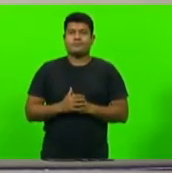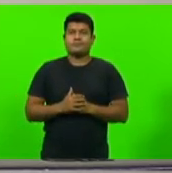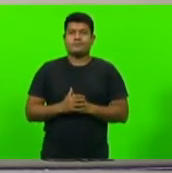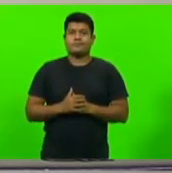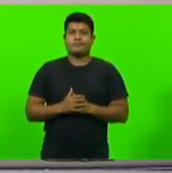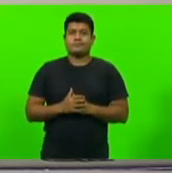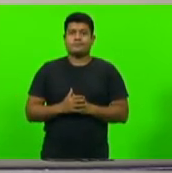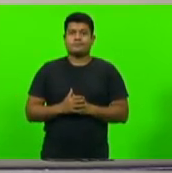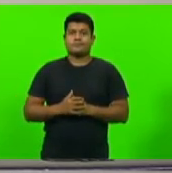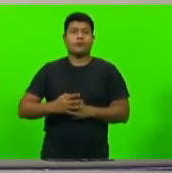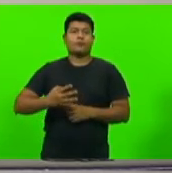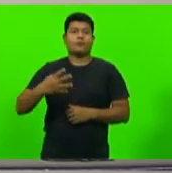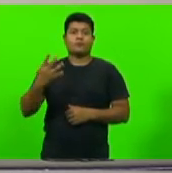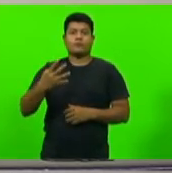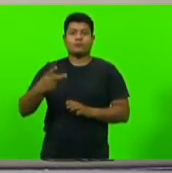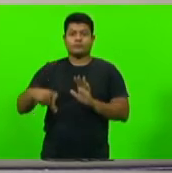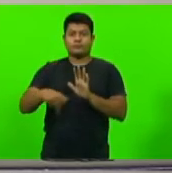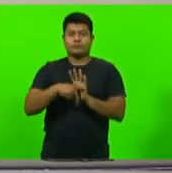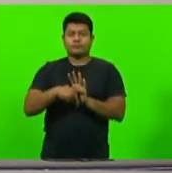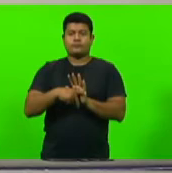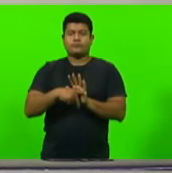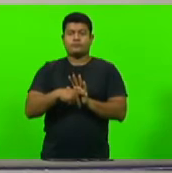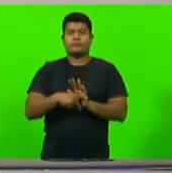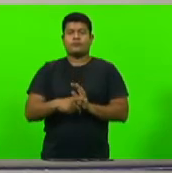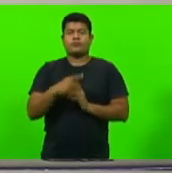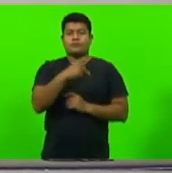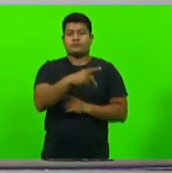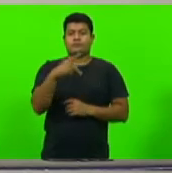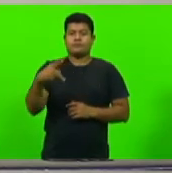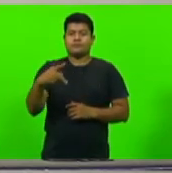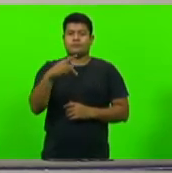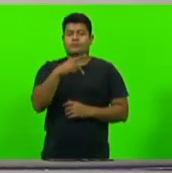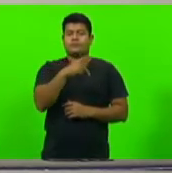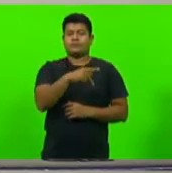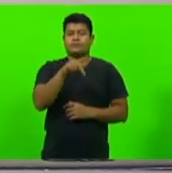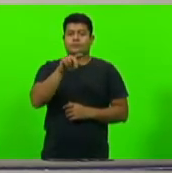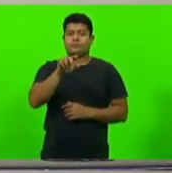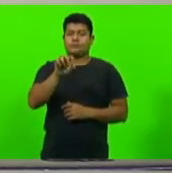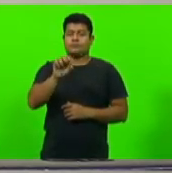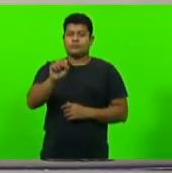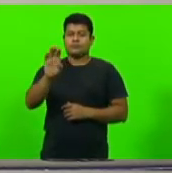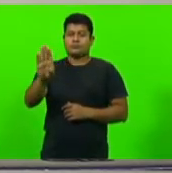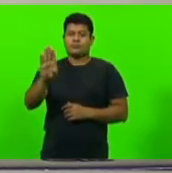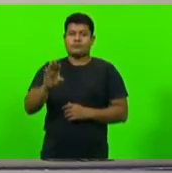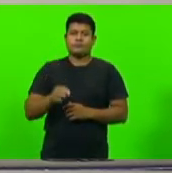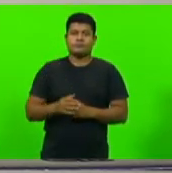Quarto horário pertence ao bloco PP, PSB.